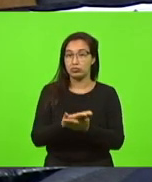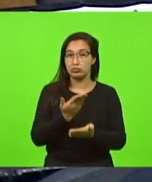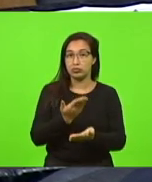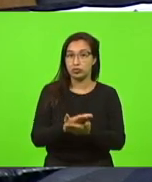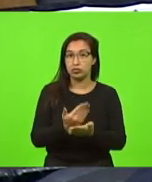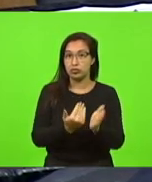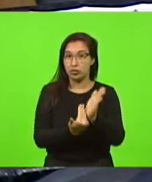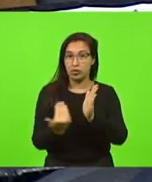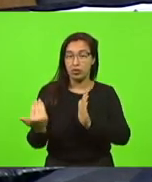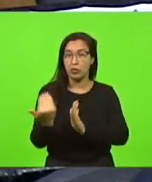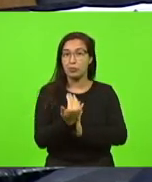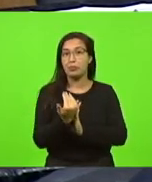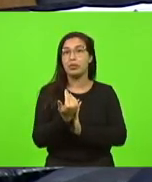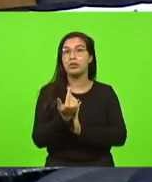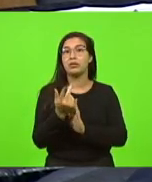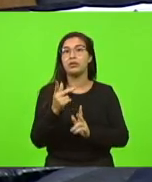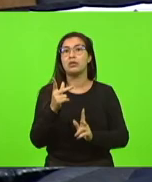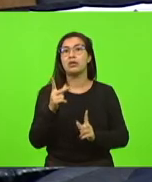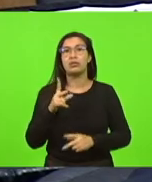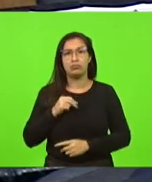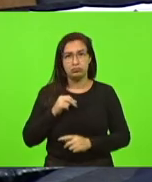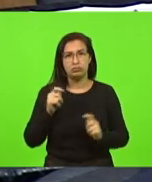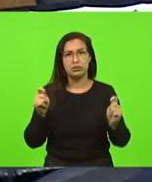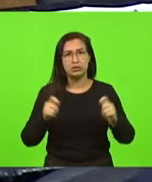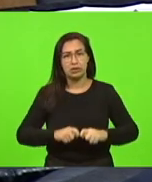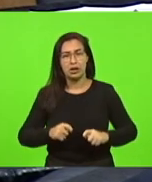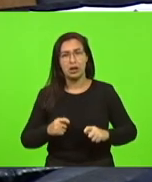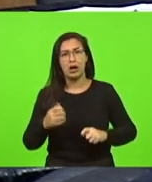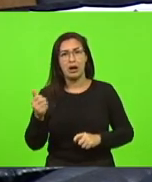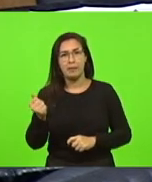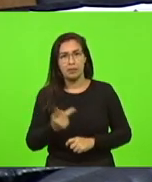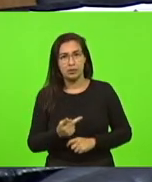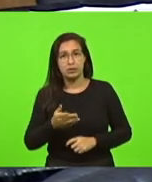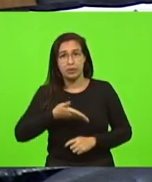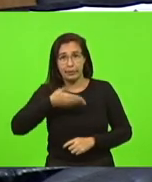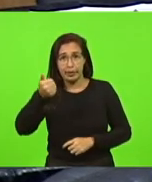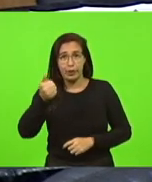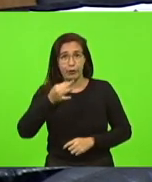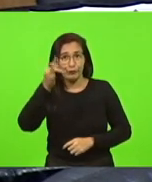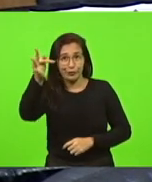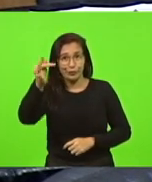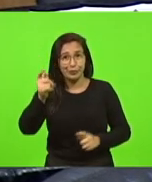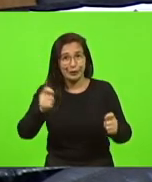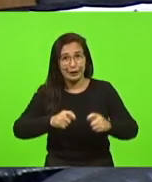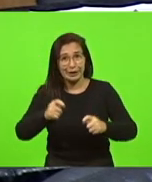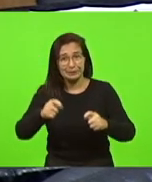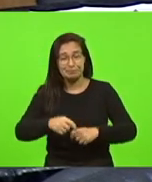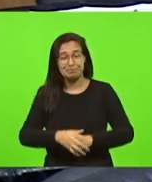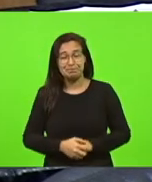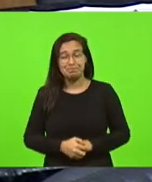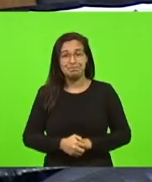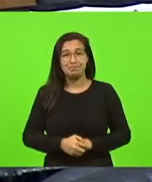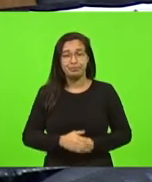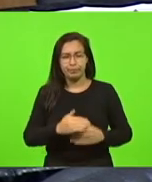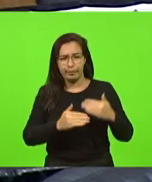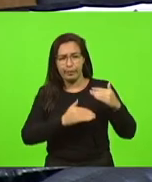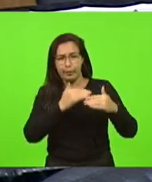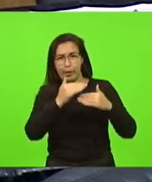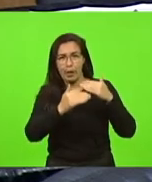vencimento para ter uma aposentadoria um pouco mais digna lá no futuro. Então, evoluímos nesse